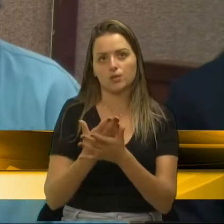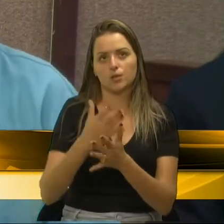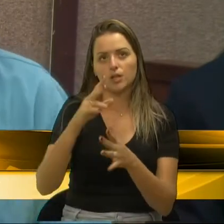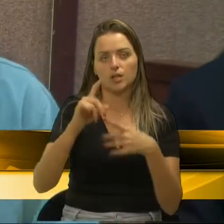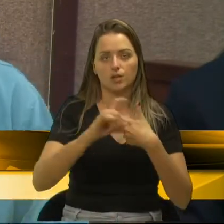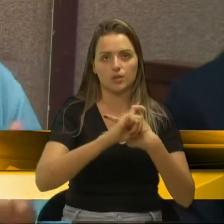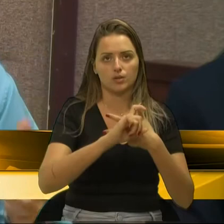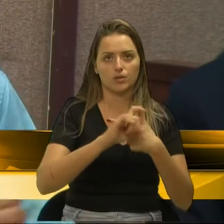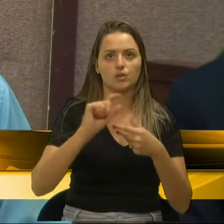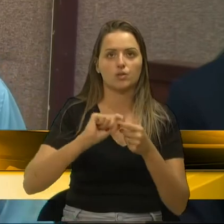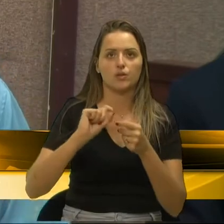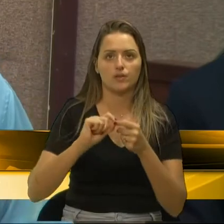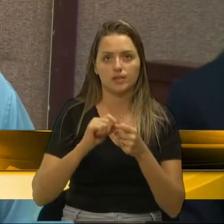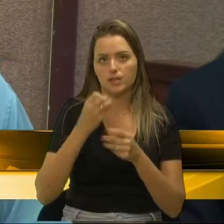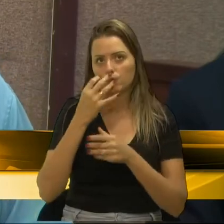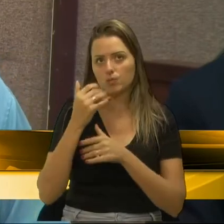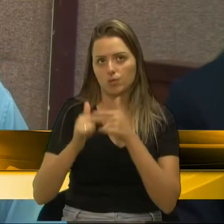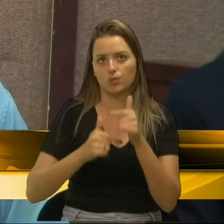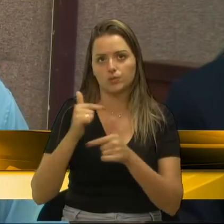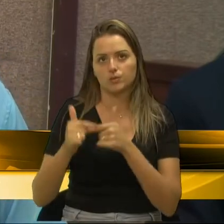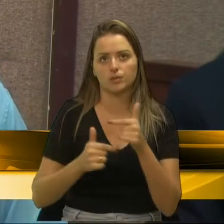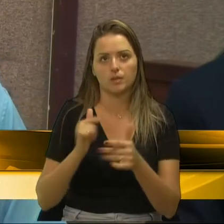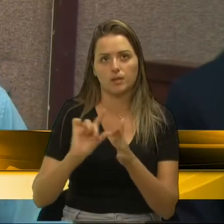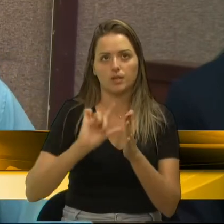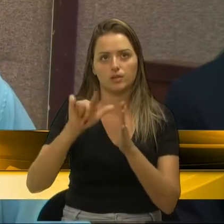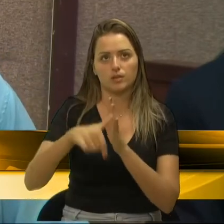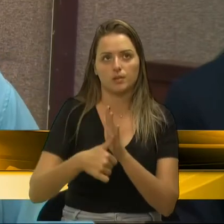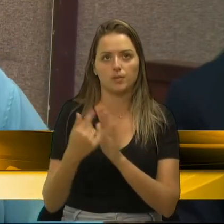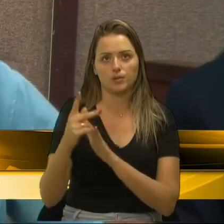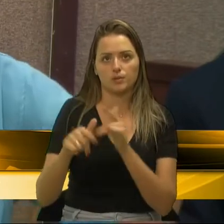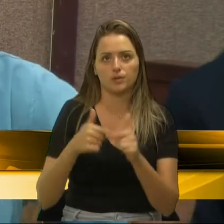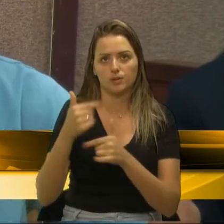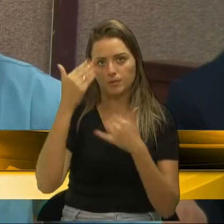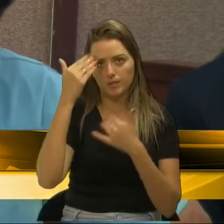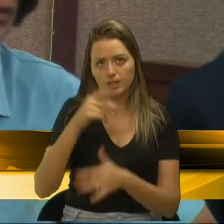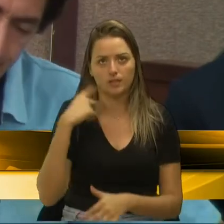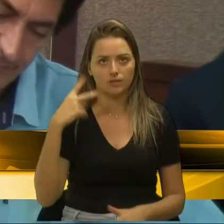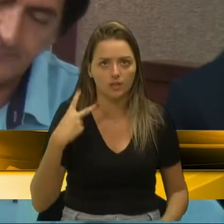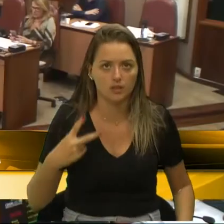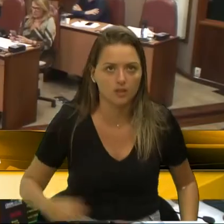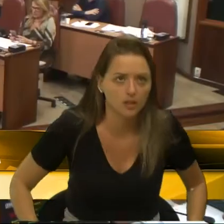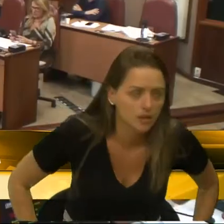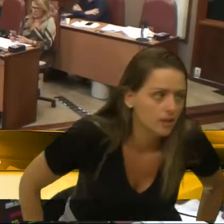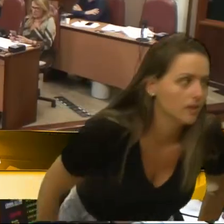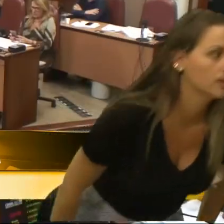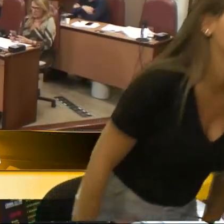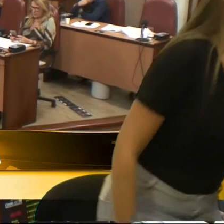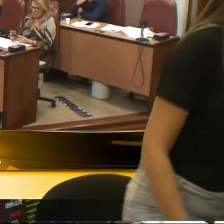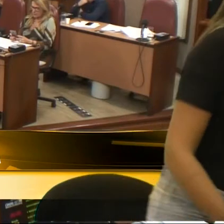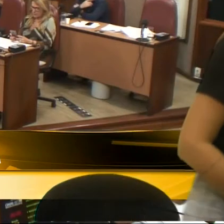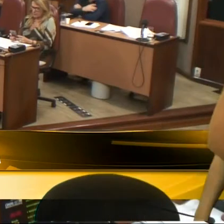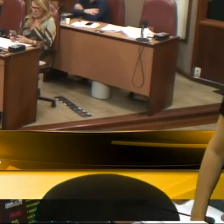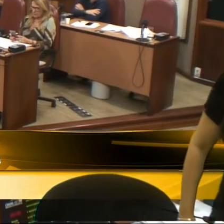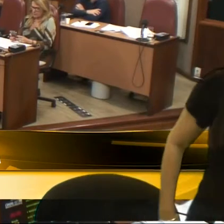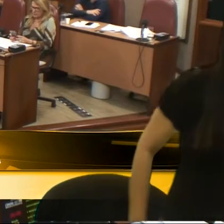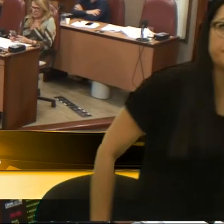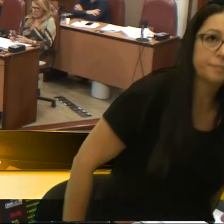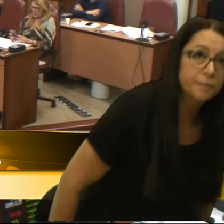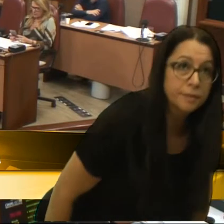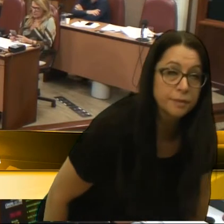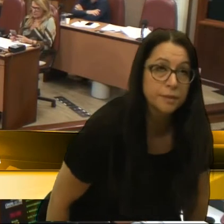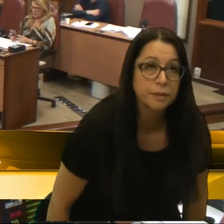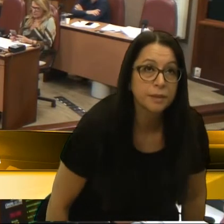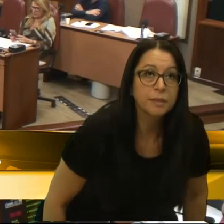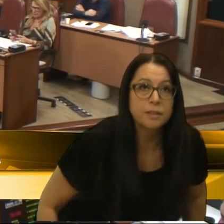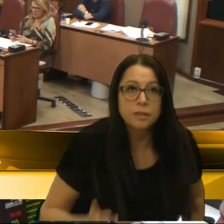Executivo fará muito bem isso na sequência dos seus trabalhos. Obrigado, vereador. Desculpa, vereador Tomé, que não deu tempo, mas